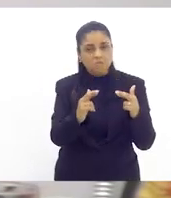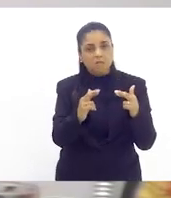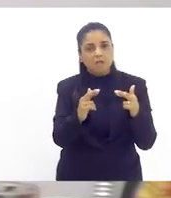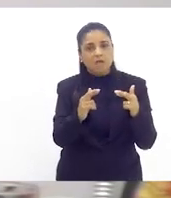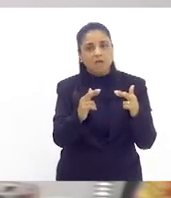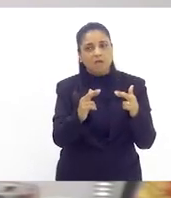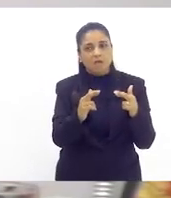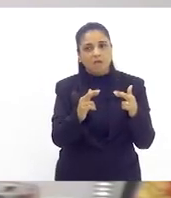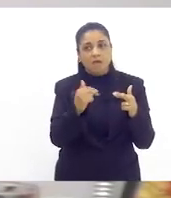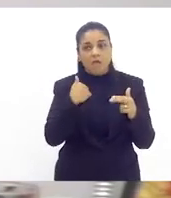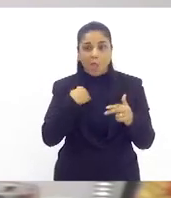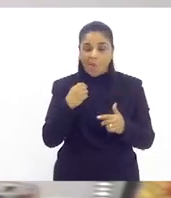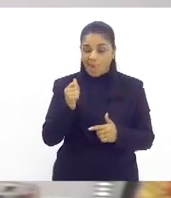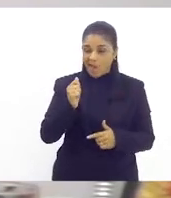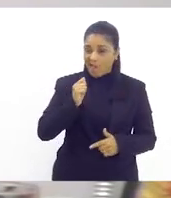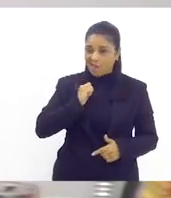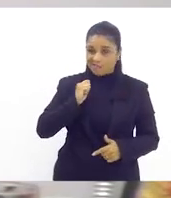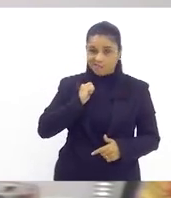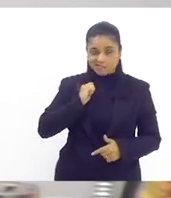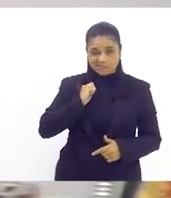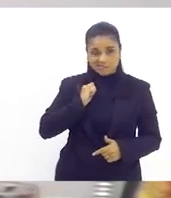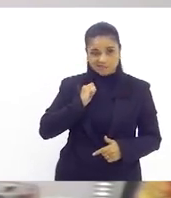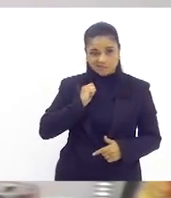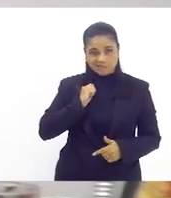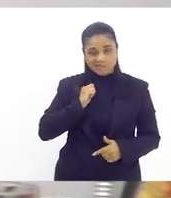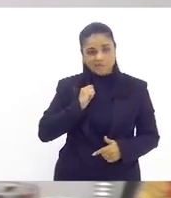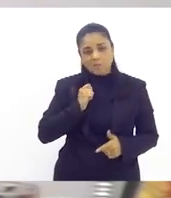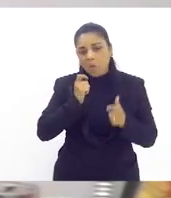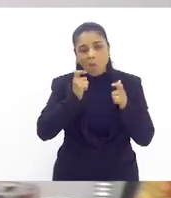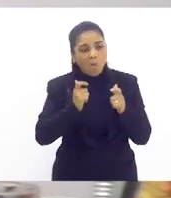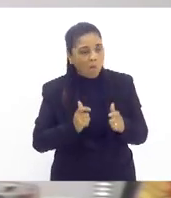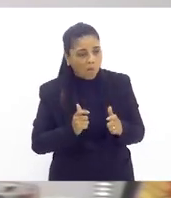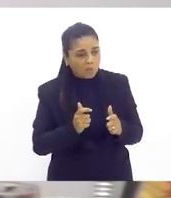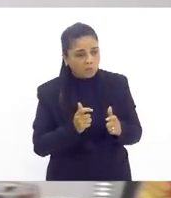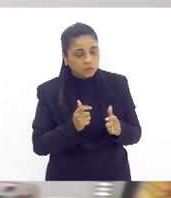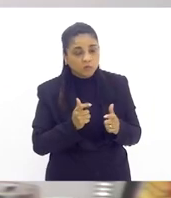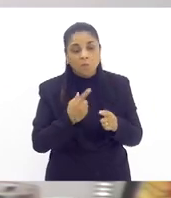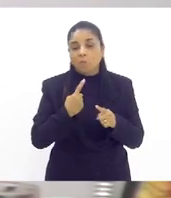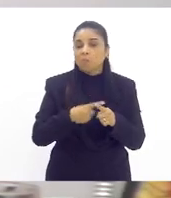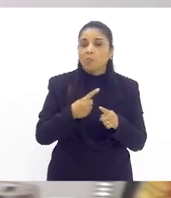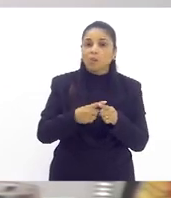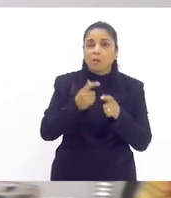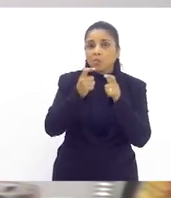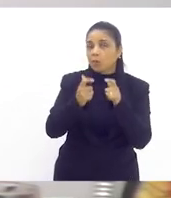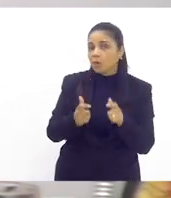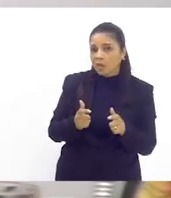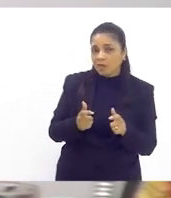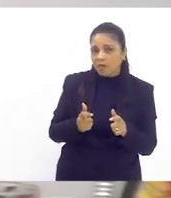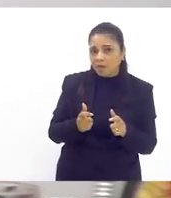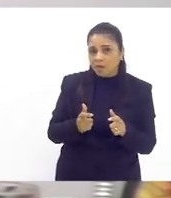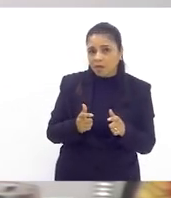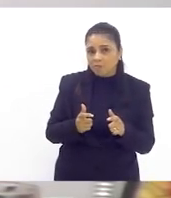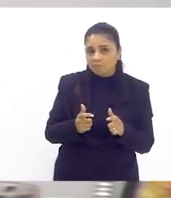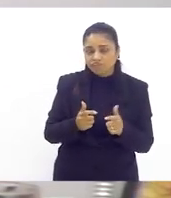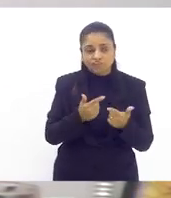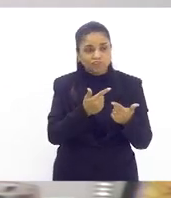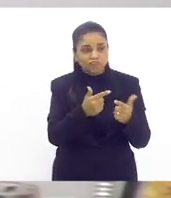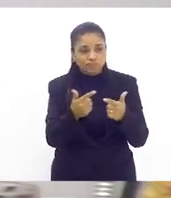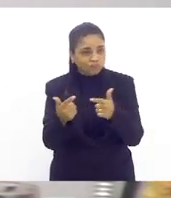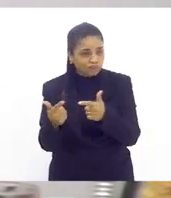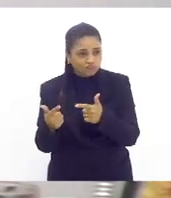assim eu sou uma atriz aonde eu estou por que que eu tô nesse lugar porque é nós não temos